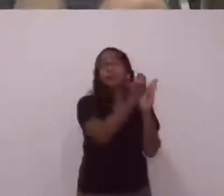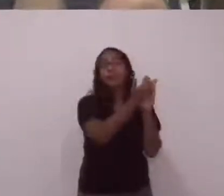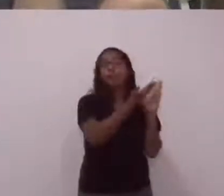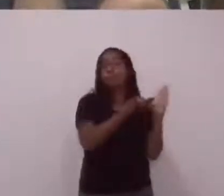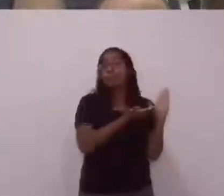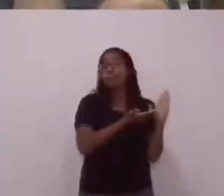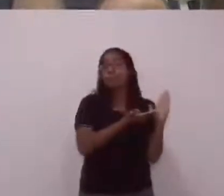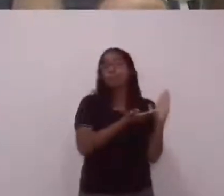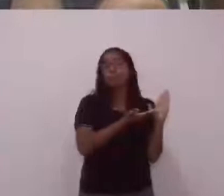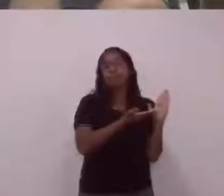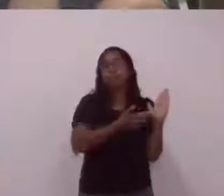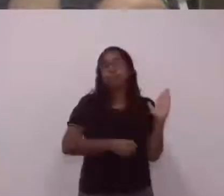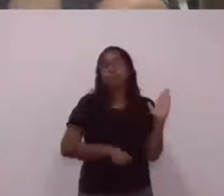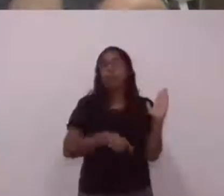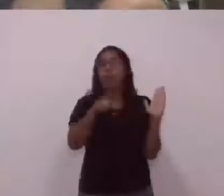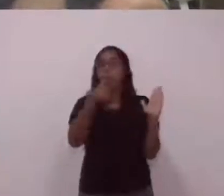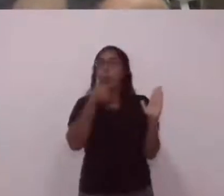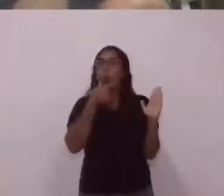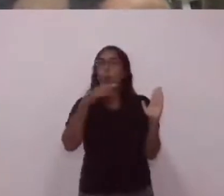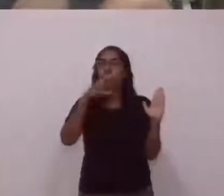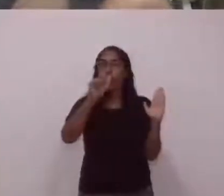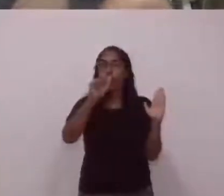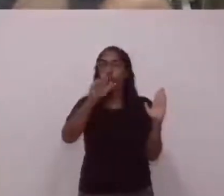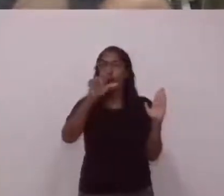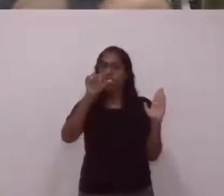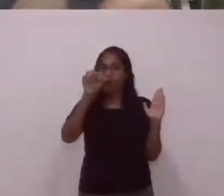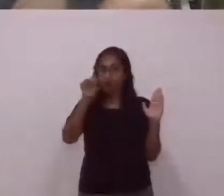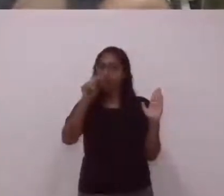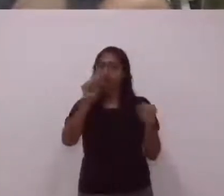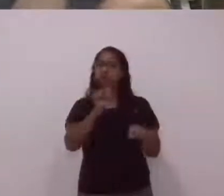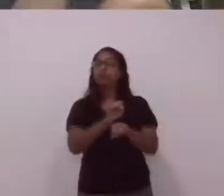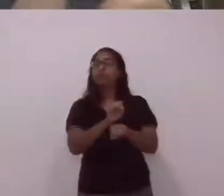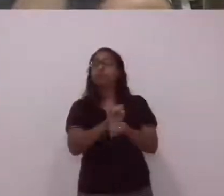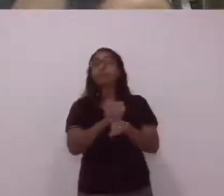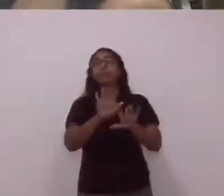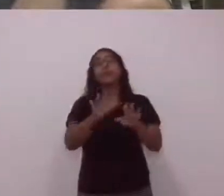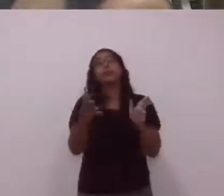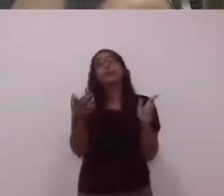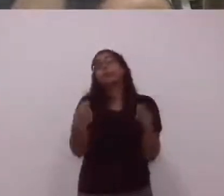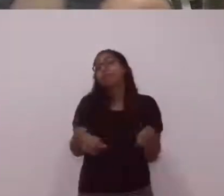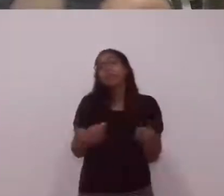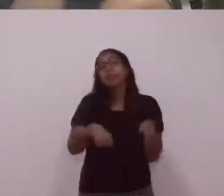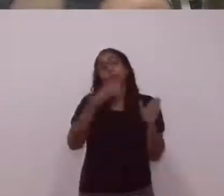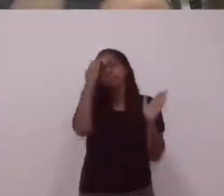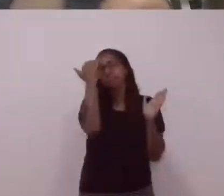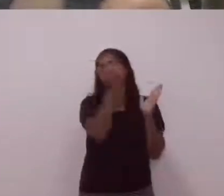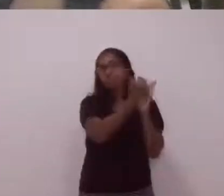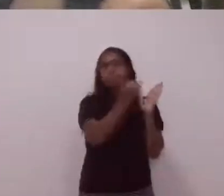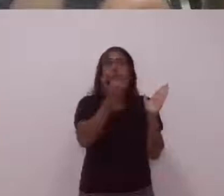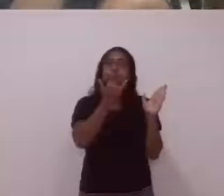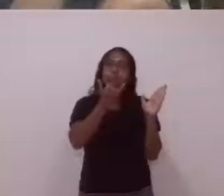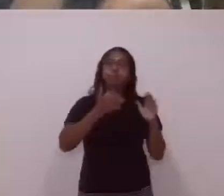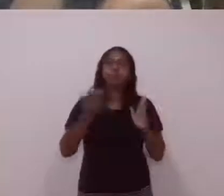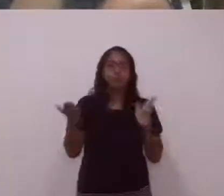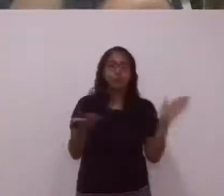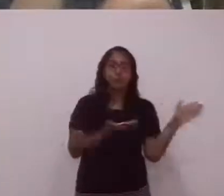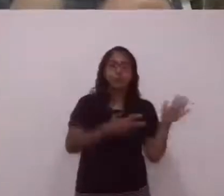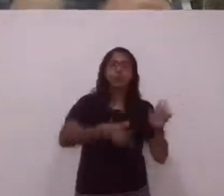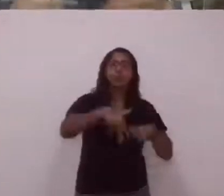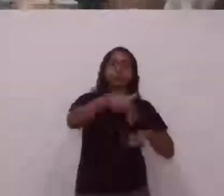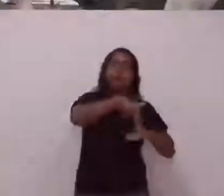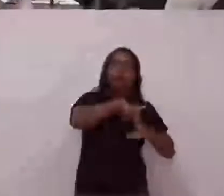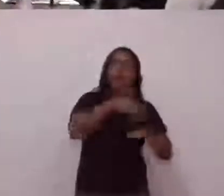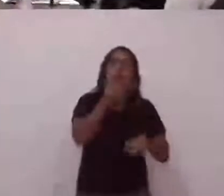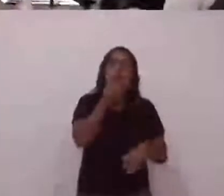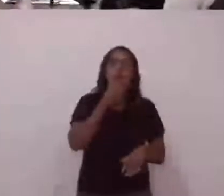tem o Carlinhos está aqui do aguardo mas infelizmente é o rito que eu tenho que cumprir com a palavra ao vereador Bacaxeira